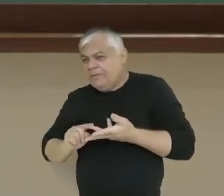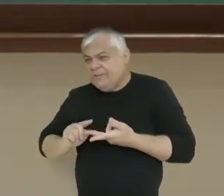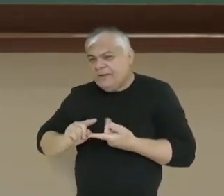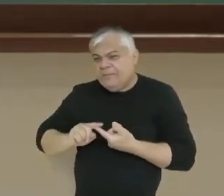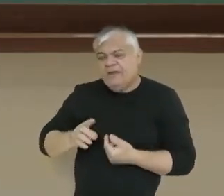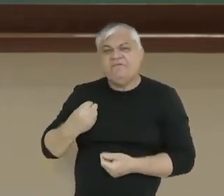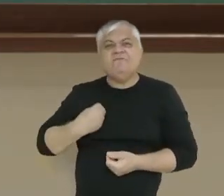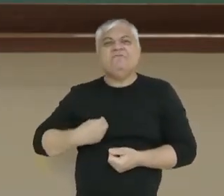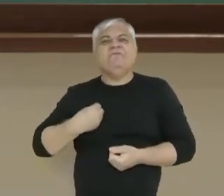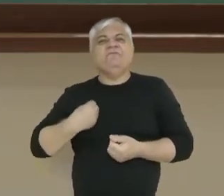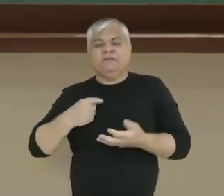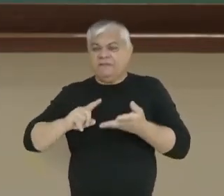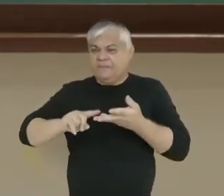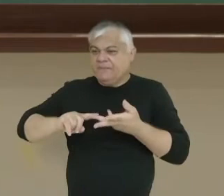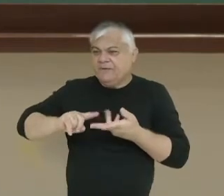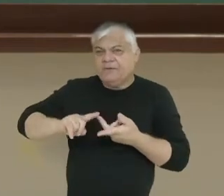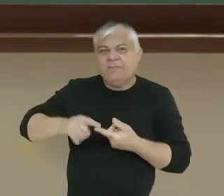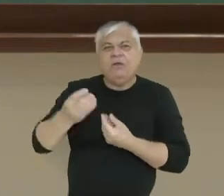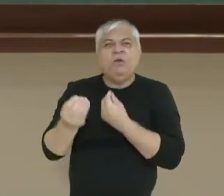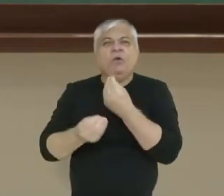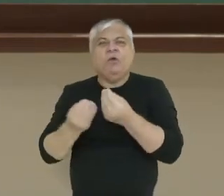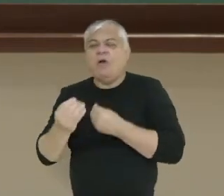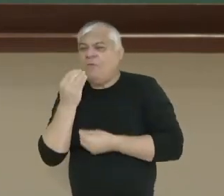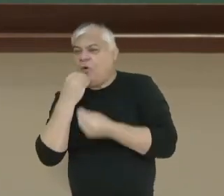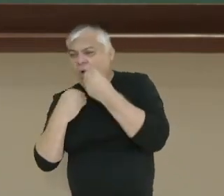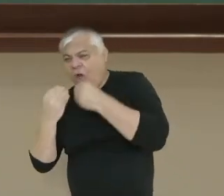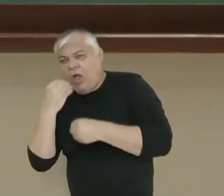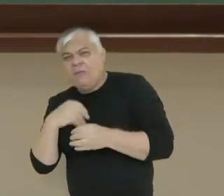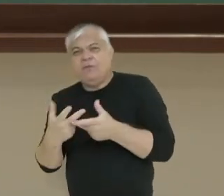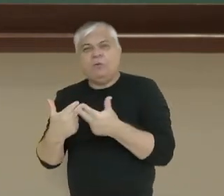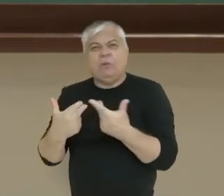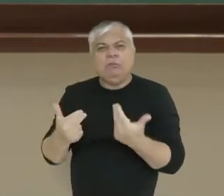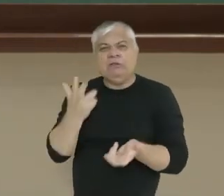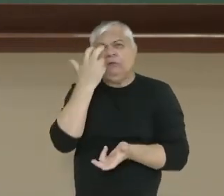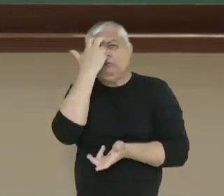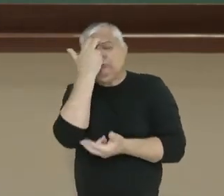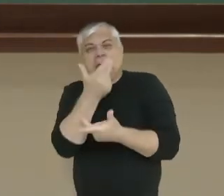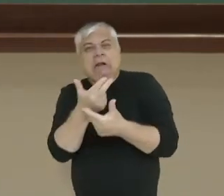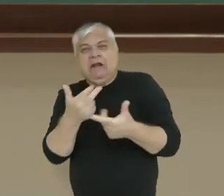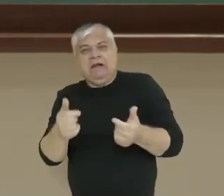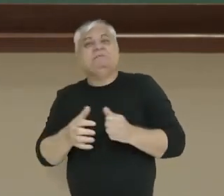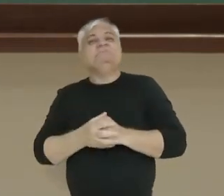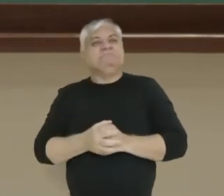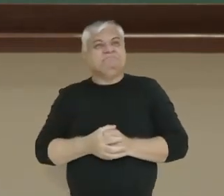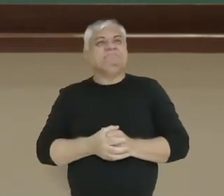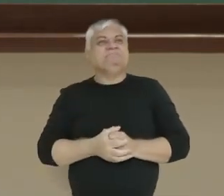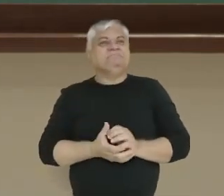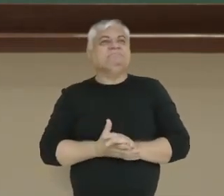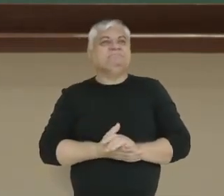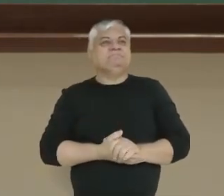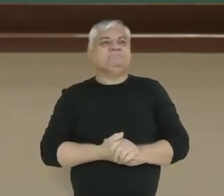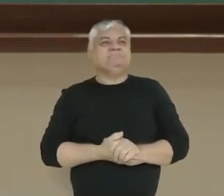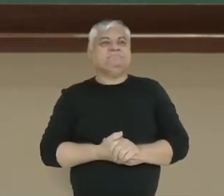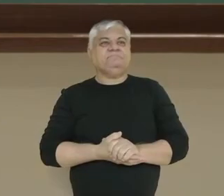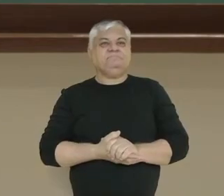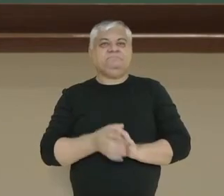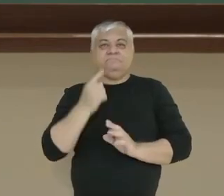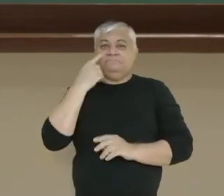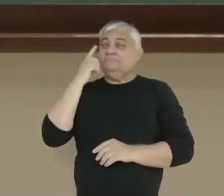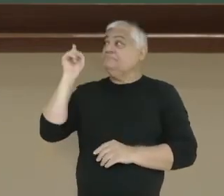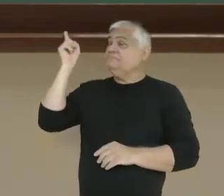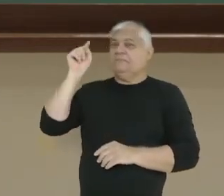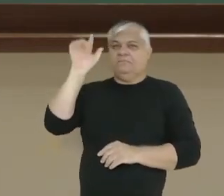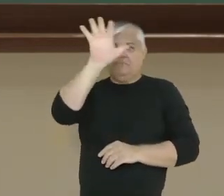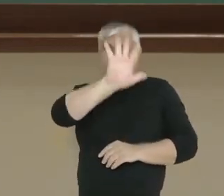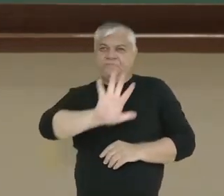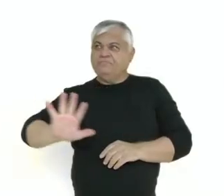de vida, antropologicamente falando, desses povos dos Xetás. Aqui nós temos um mapa